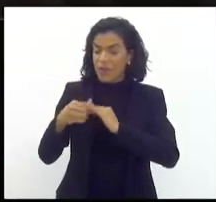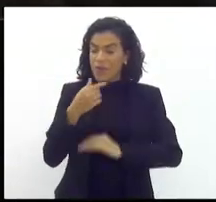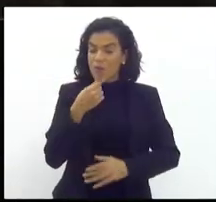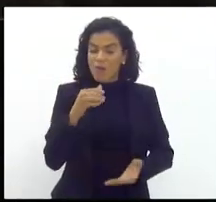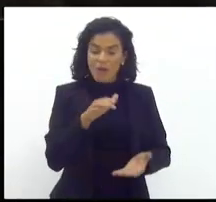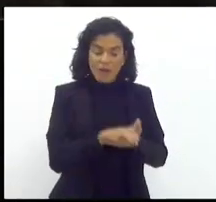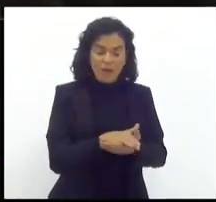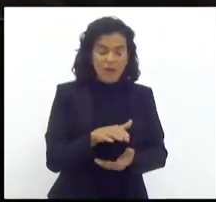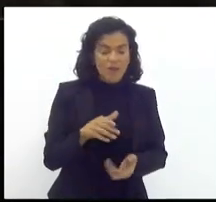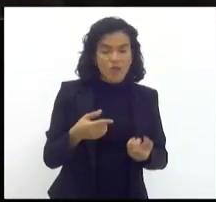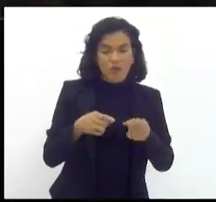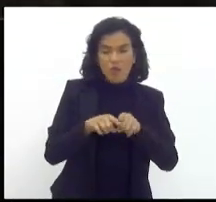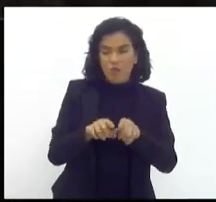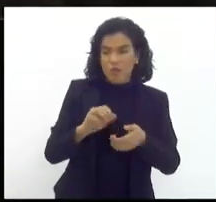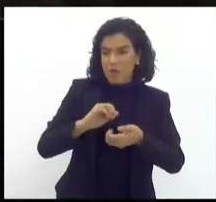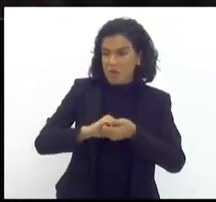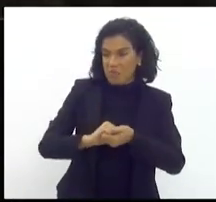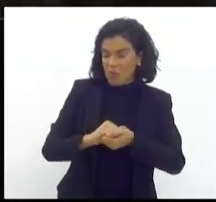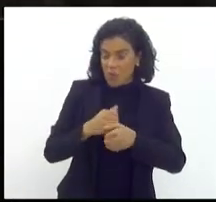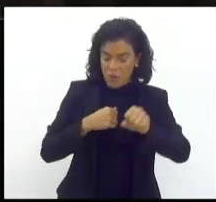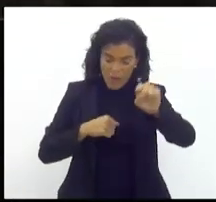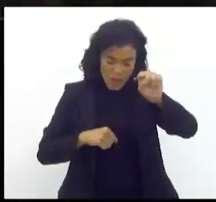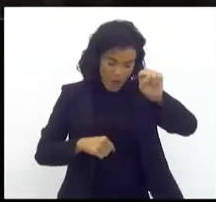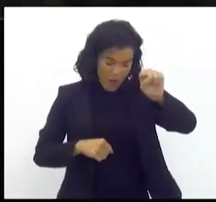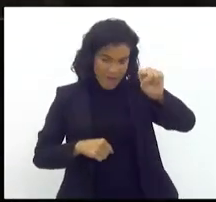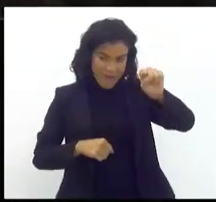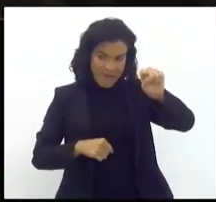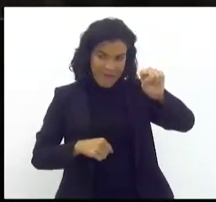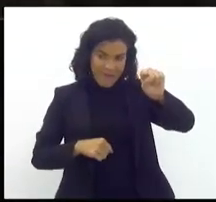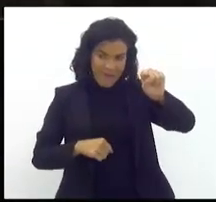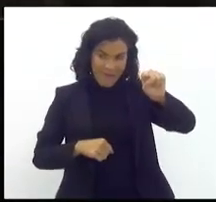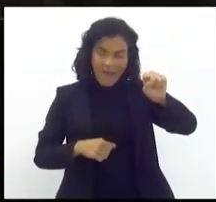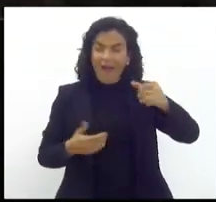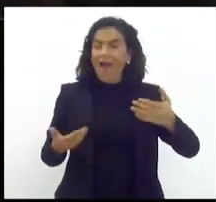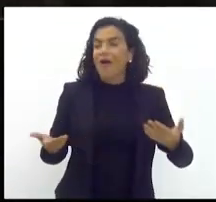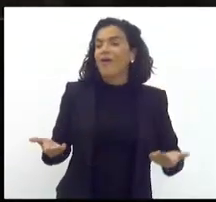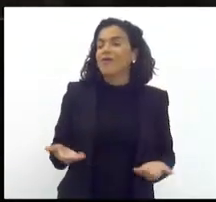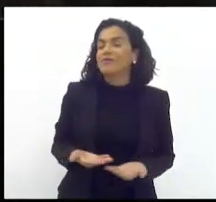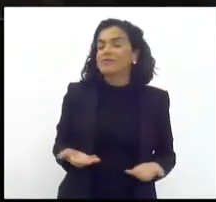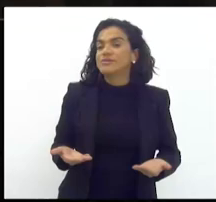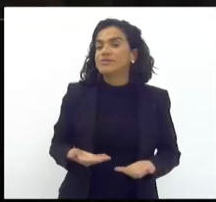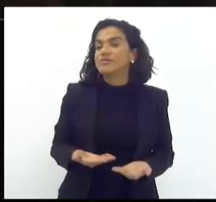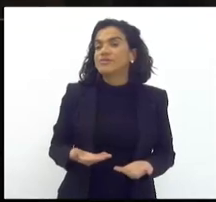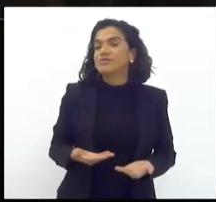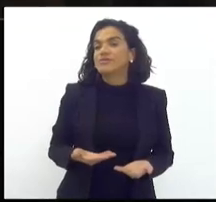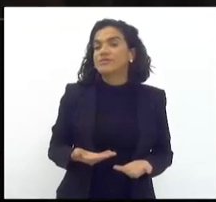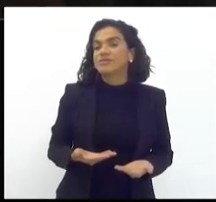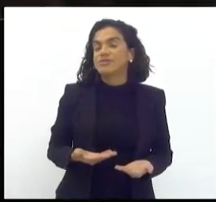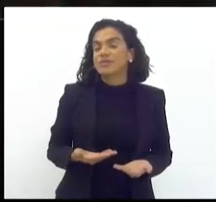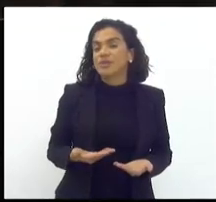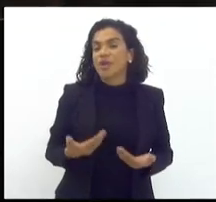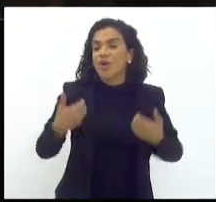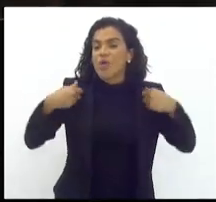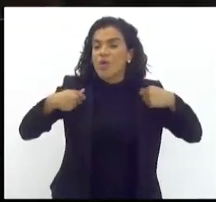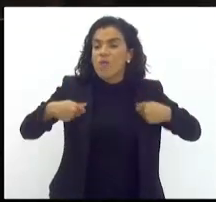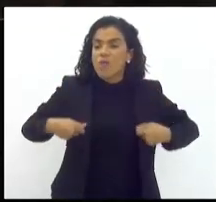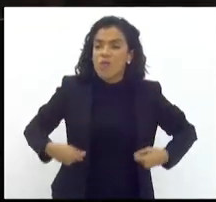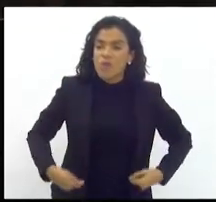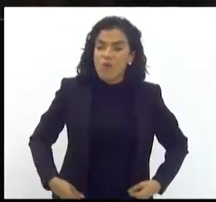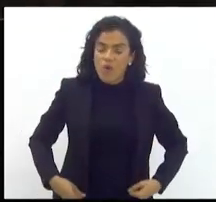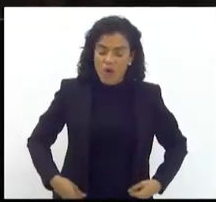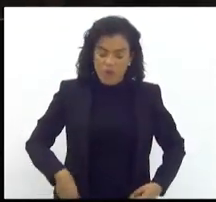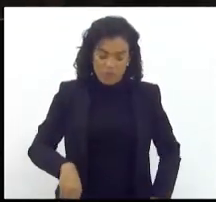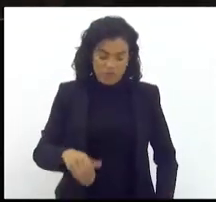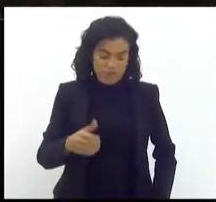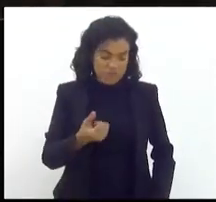o seu filho o seu companheiro como herói hoje quando não veste mais a farda